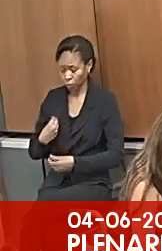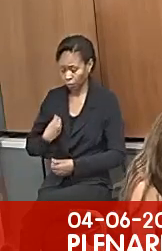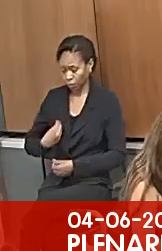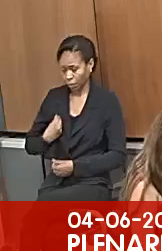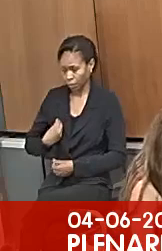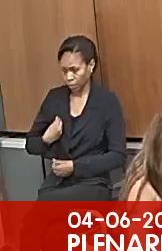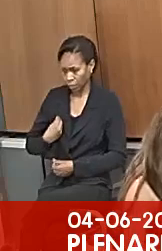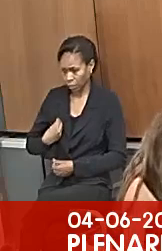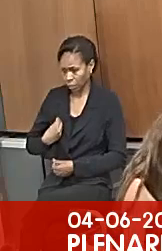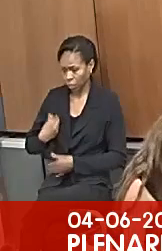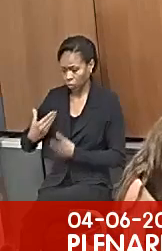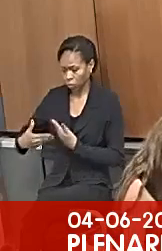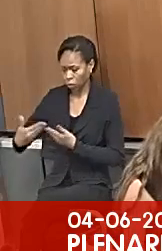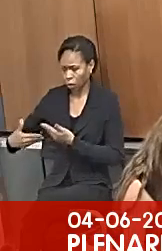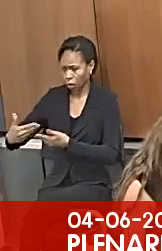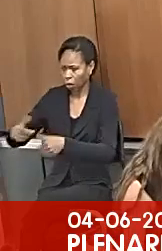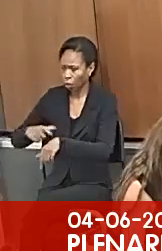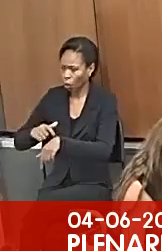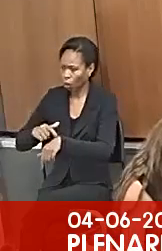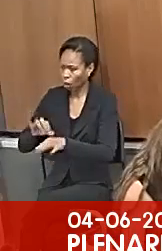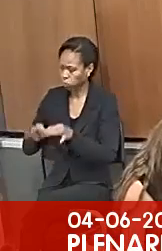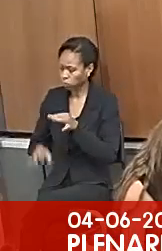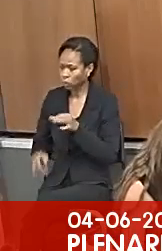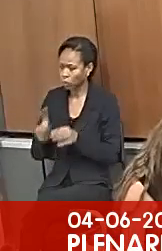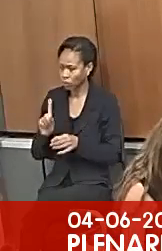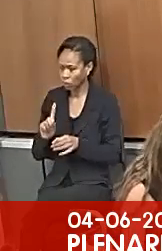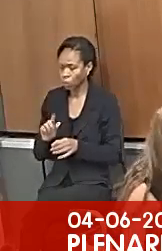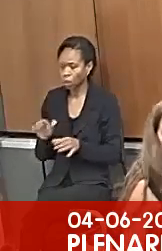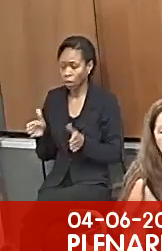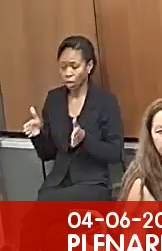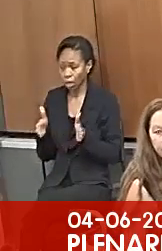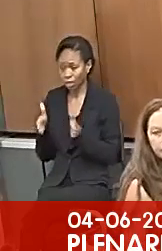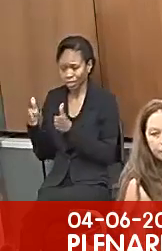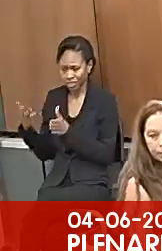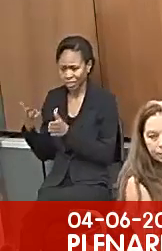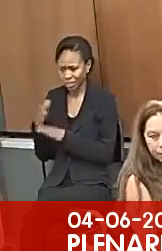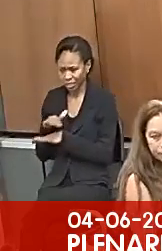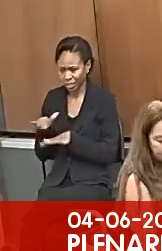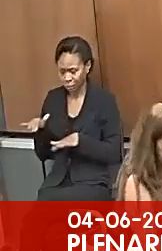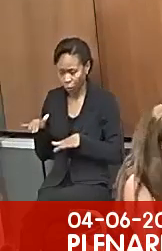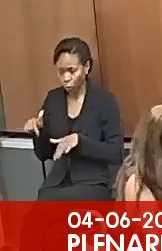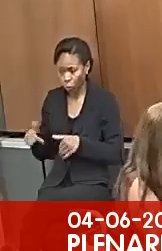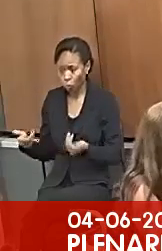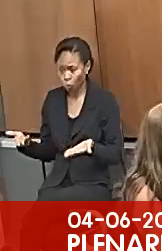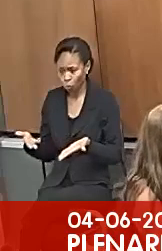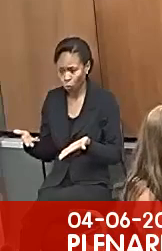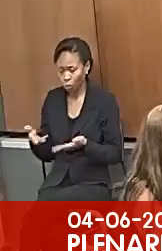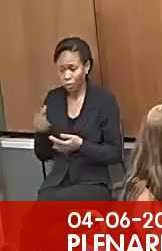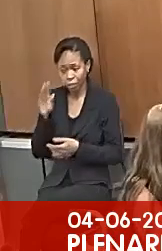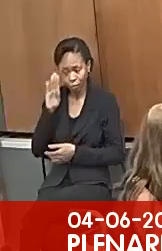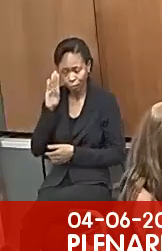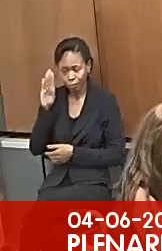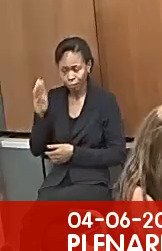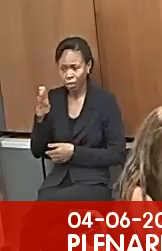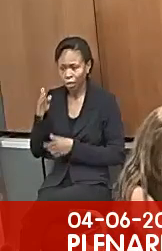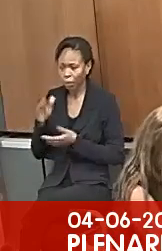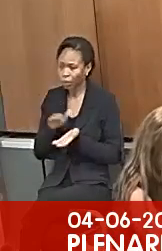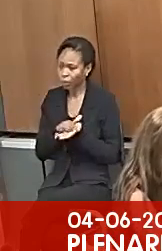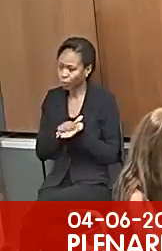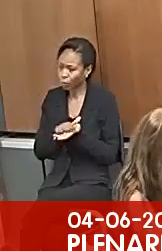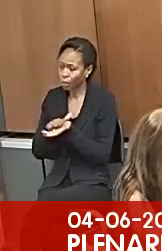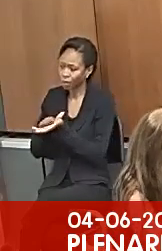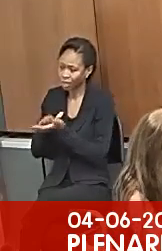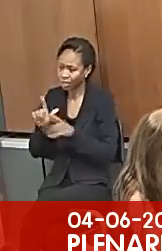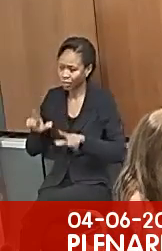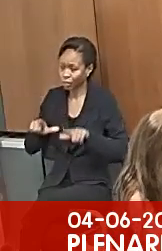não vamos avançar mais no horário. Cumprida nossa missão primordial deste dia, dessa reunião que foi